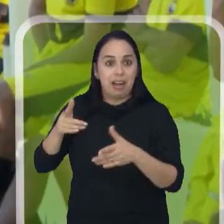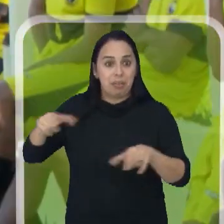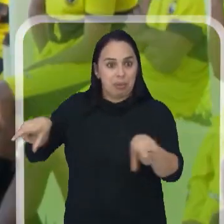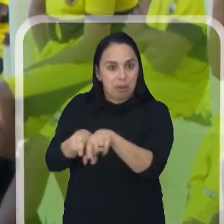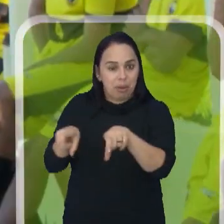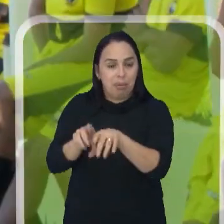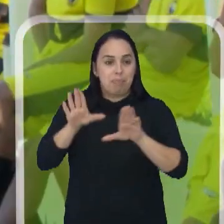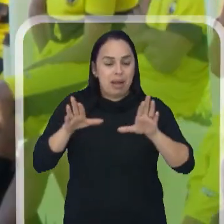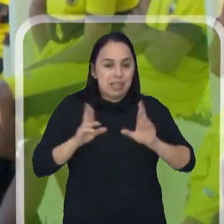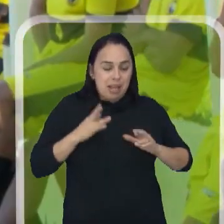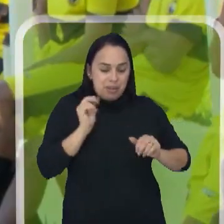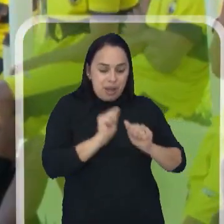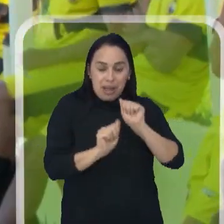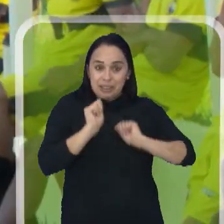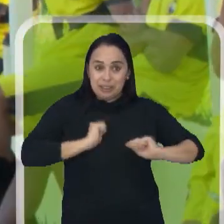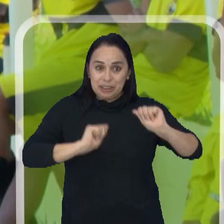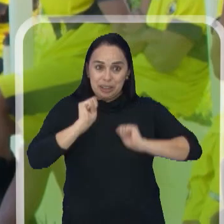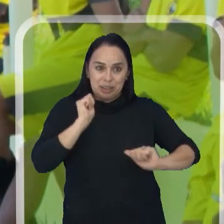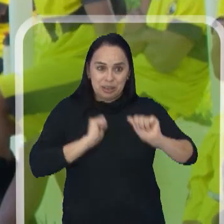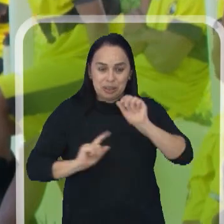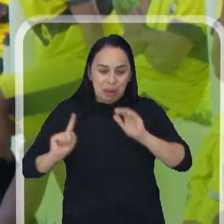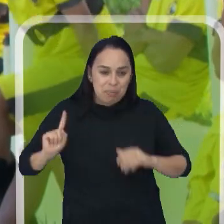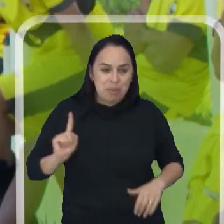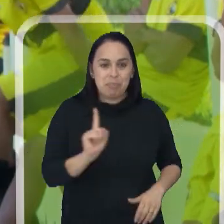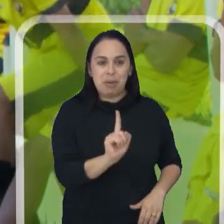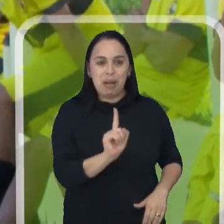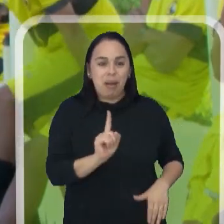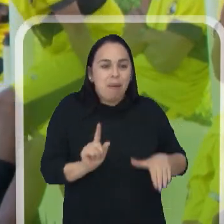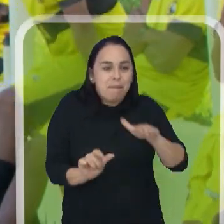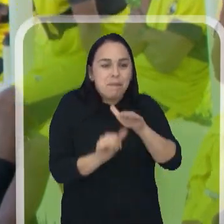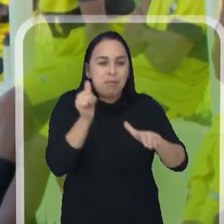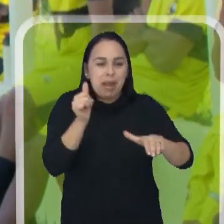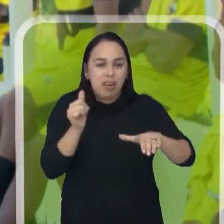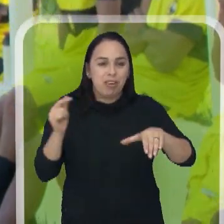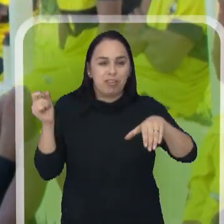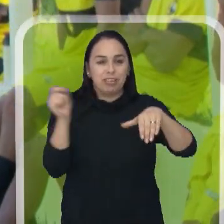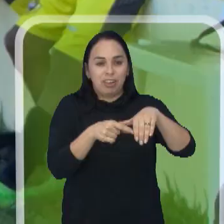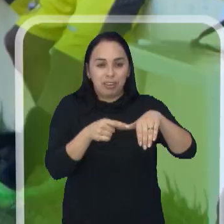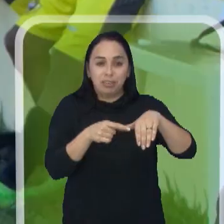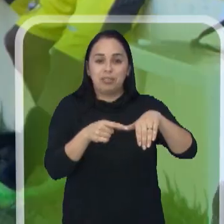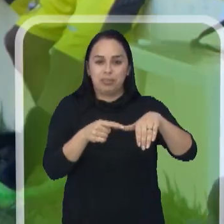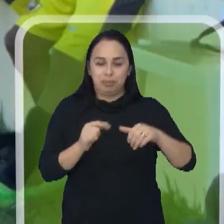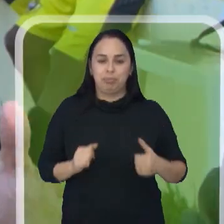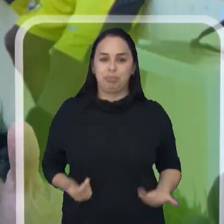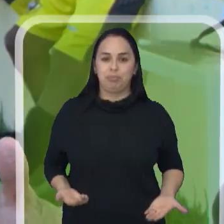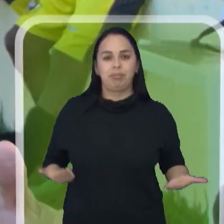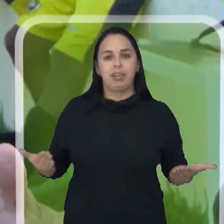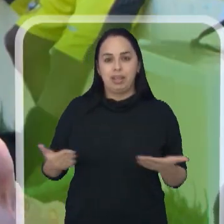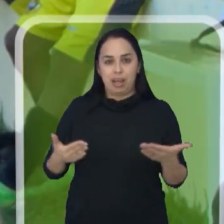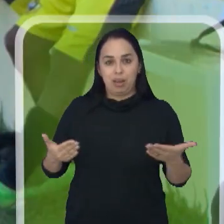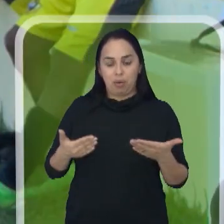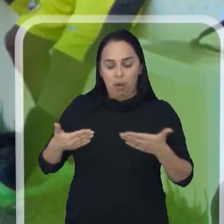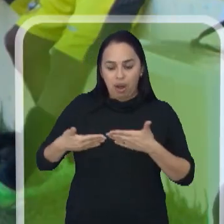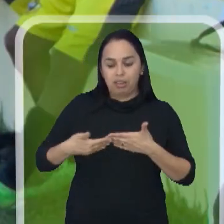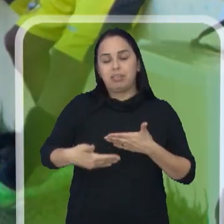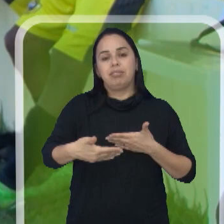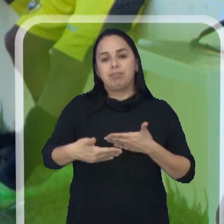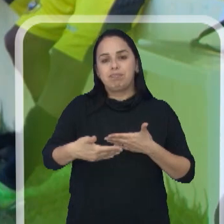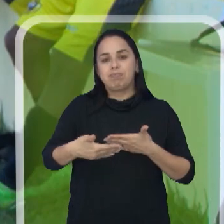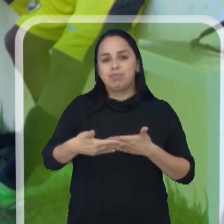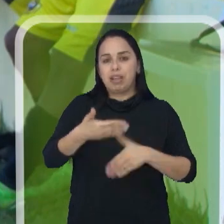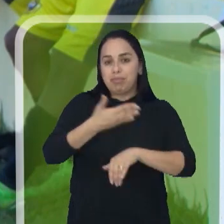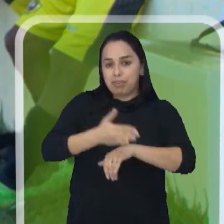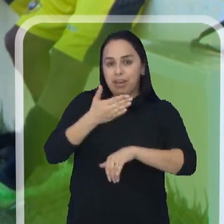essa estreia, né? Primeiro jogo. Poder fazer o primeiro gol também com a camisa do Tigre, profissional. E agora, na reta final de treinos,